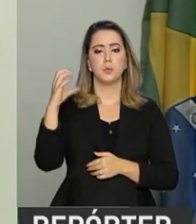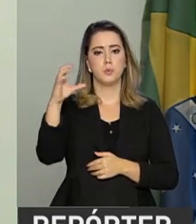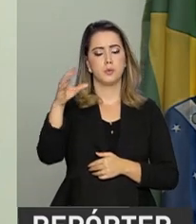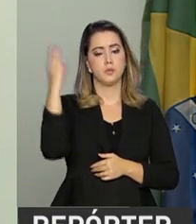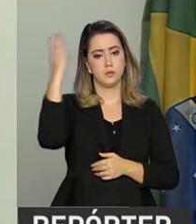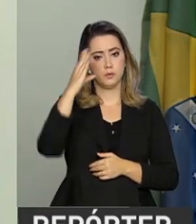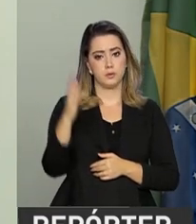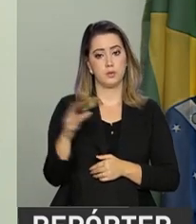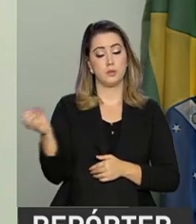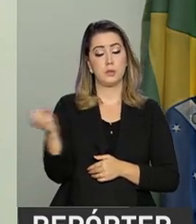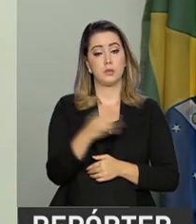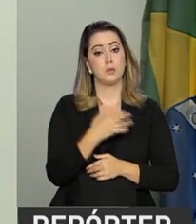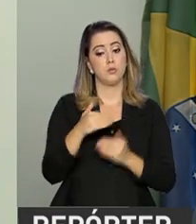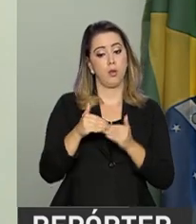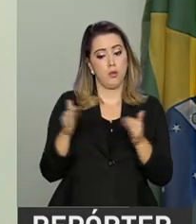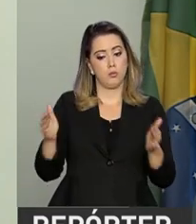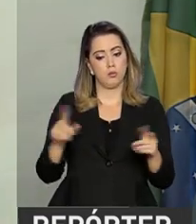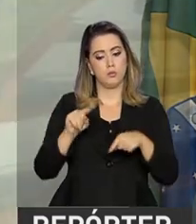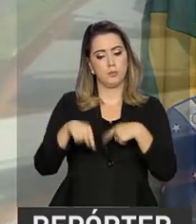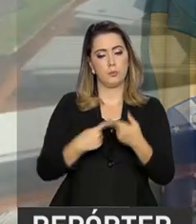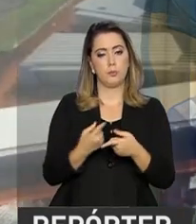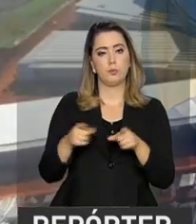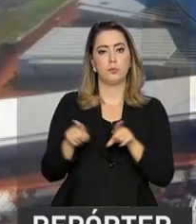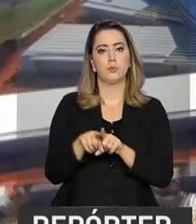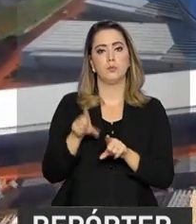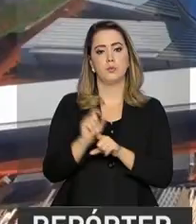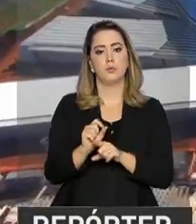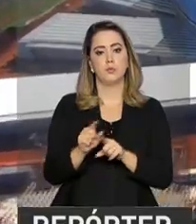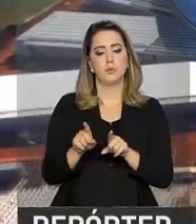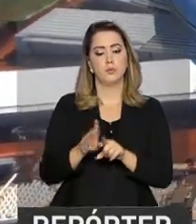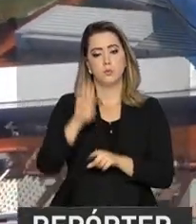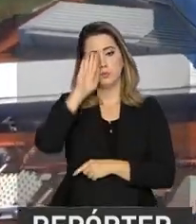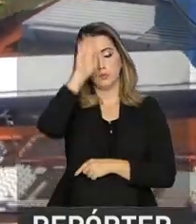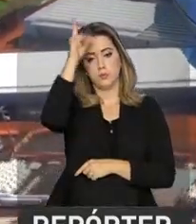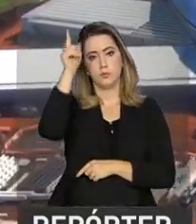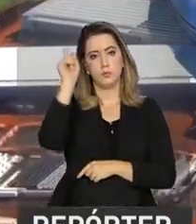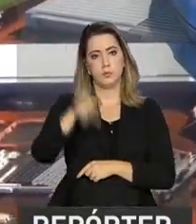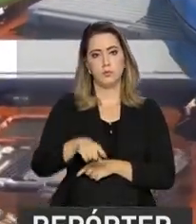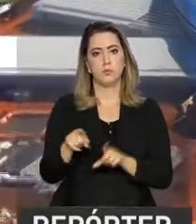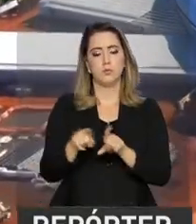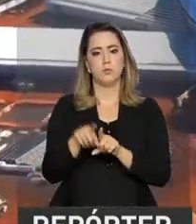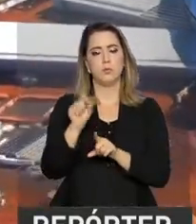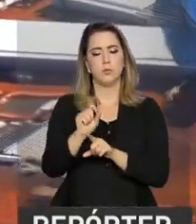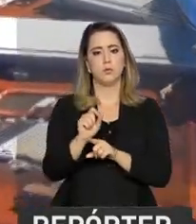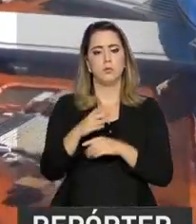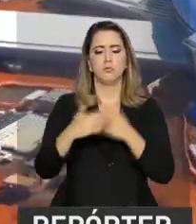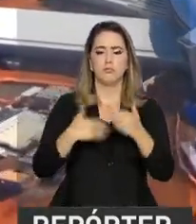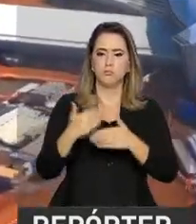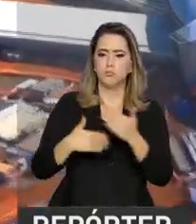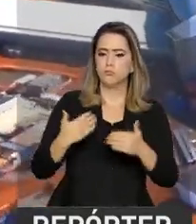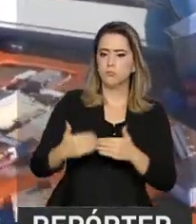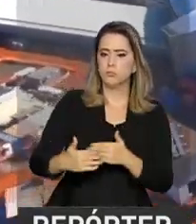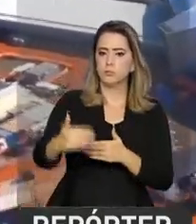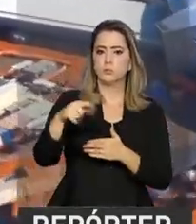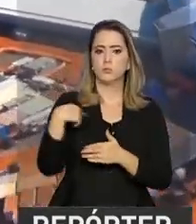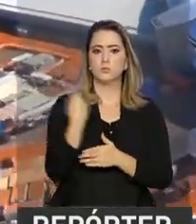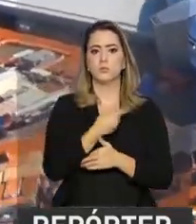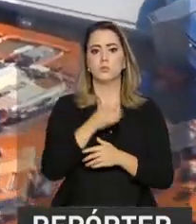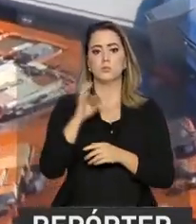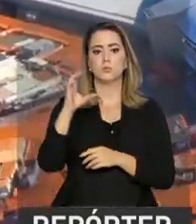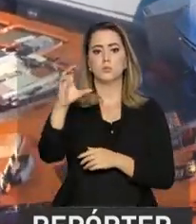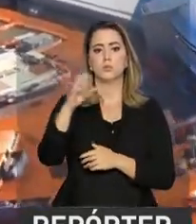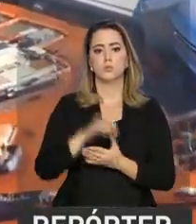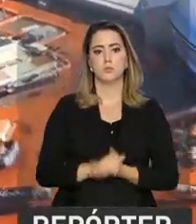brasileira essa inauguração. E após a inauguração, um dos principais pilares de sustentação e desenvolvimento da nossa